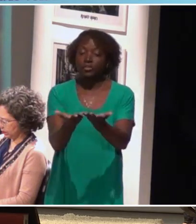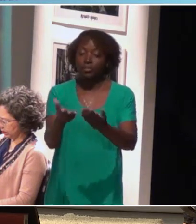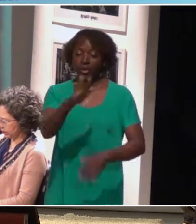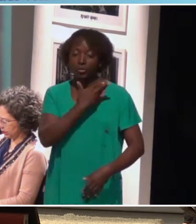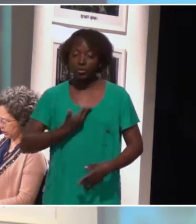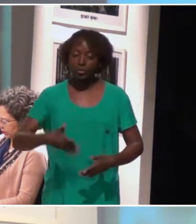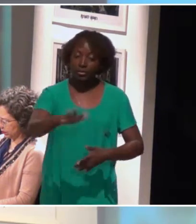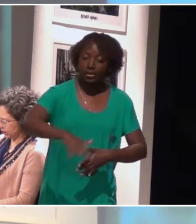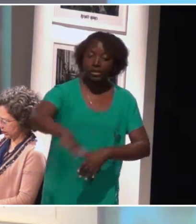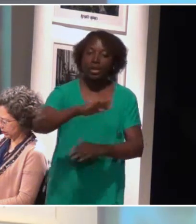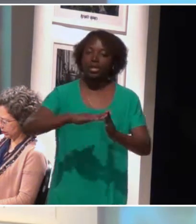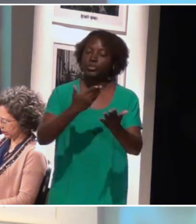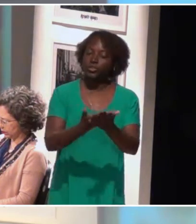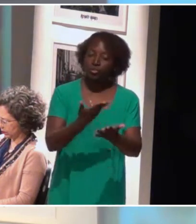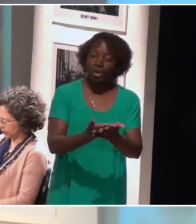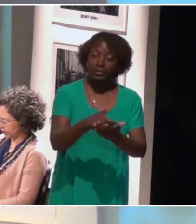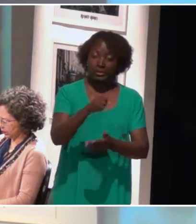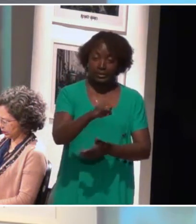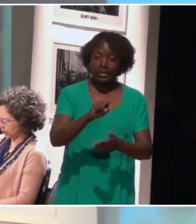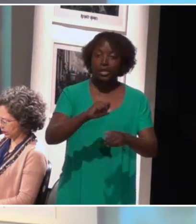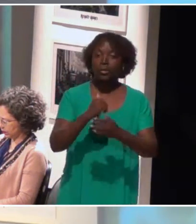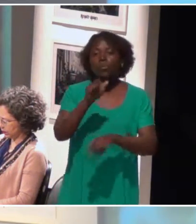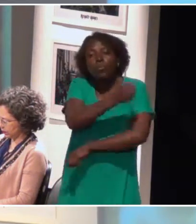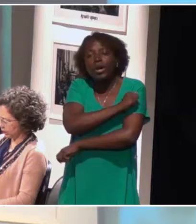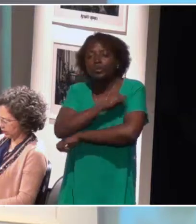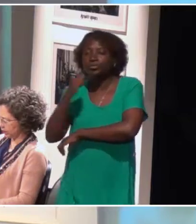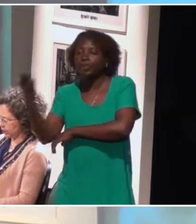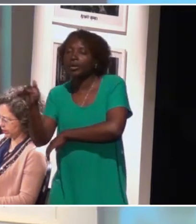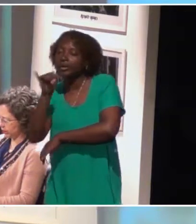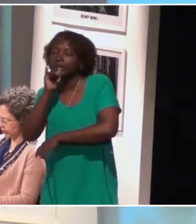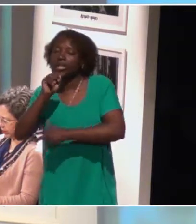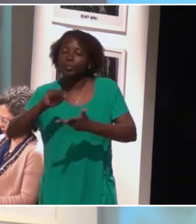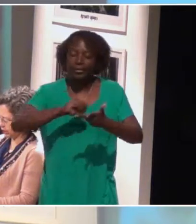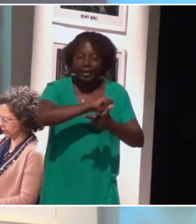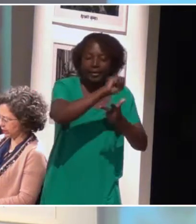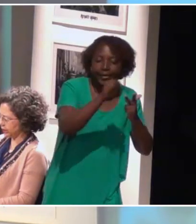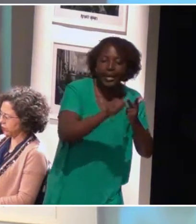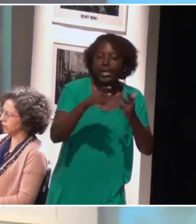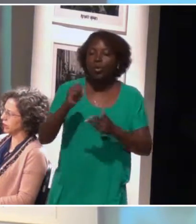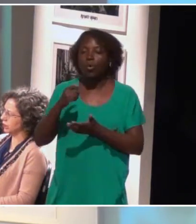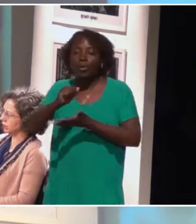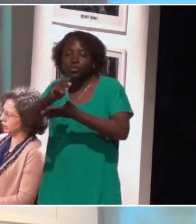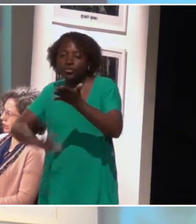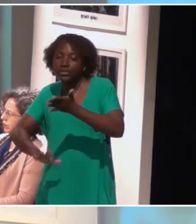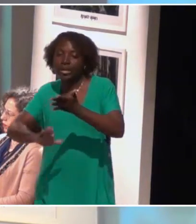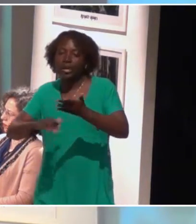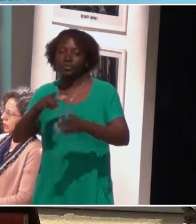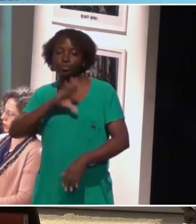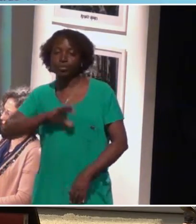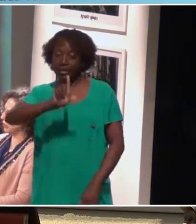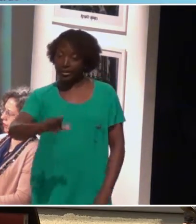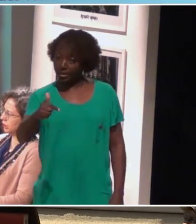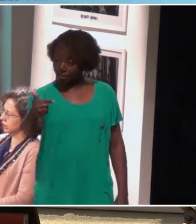gente tem dificuldade de trabalhar com aluno fora da rede. Por exemplo, fazer um pré-ENEM ou fazer uma atividade dessa de português como segunda língua para surdo,